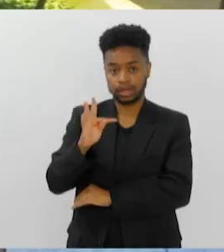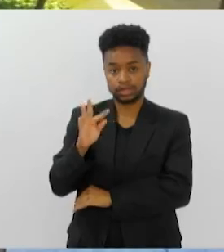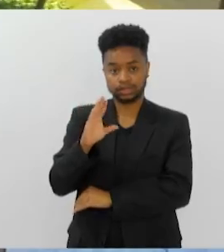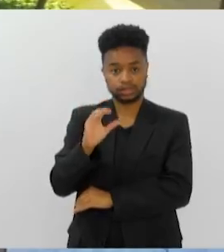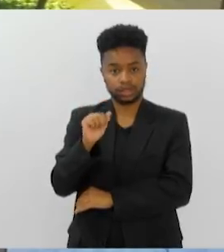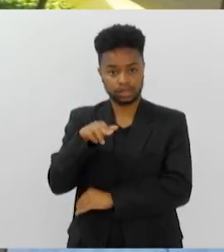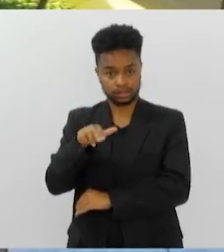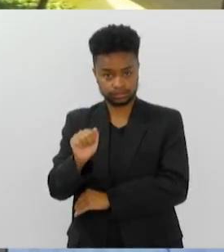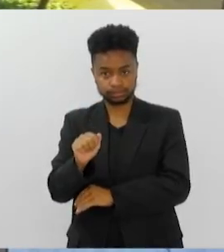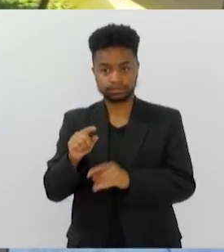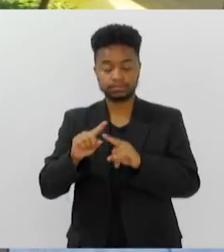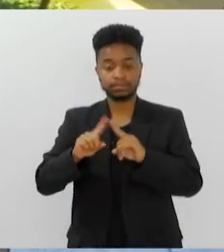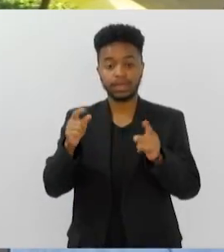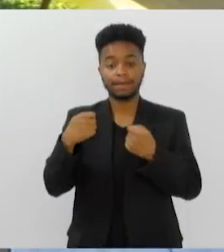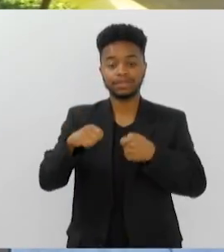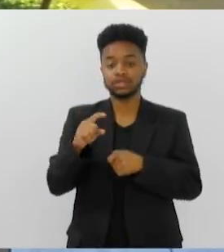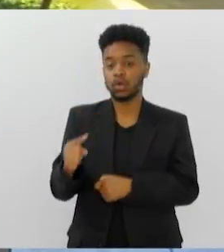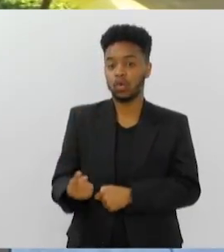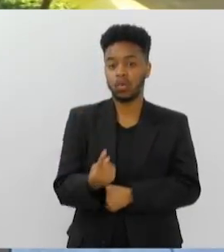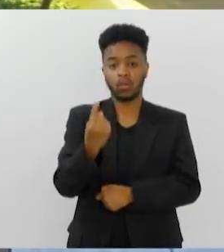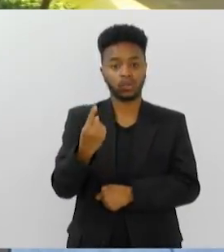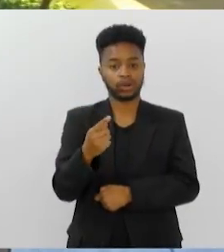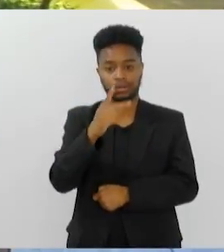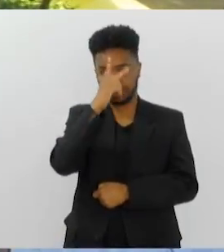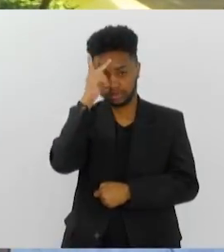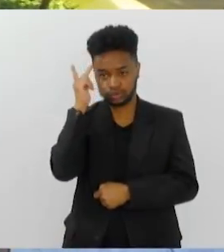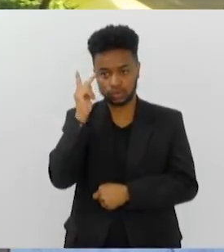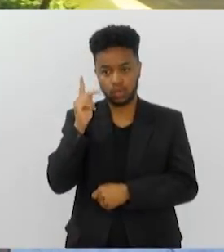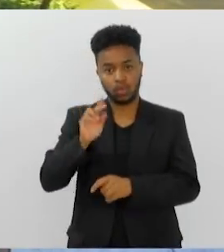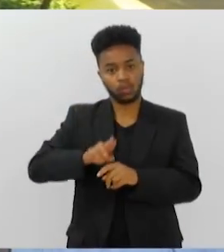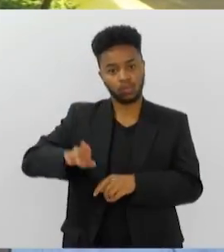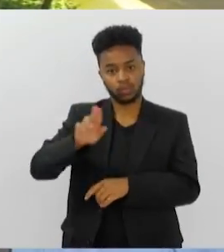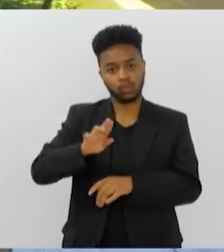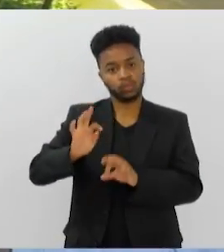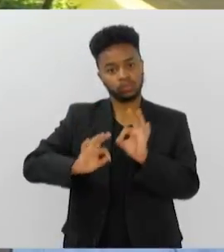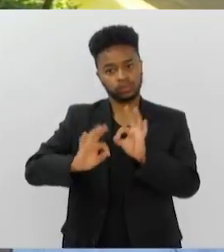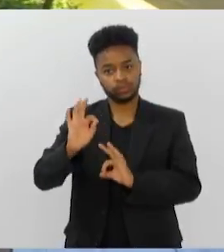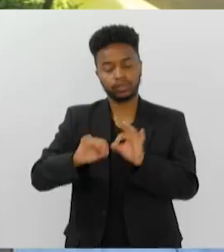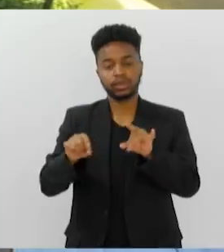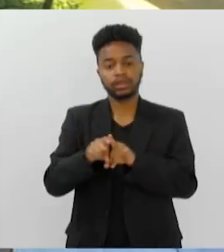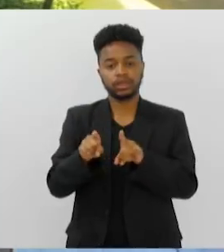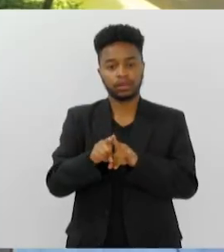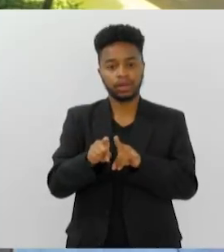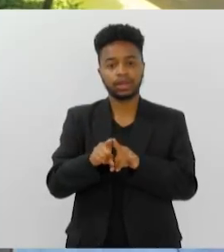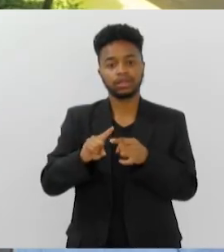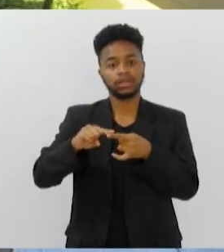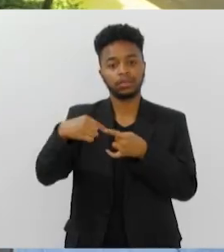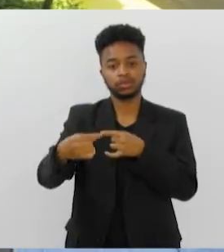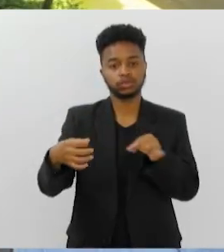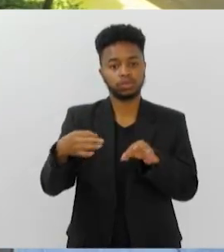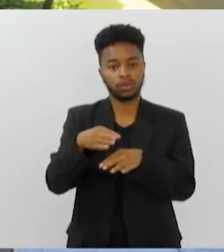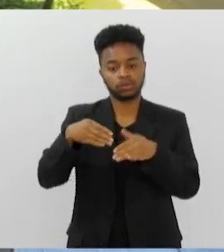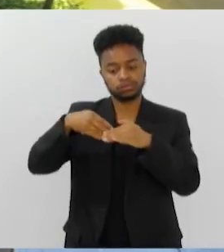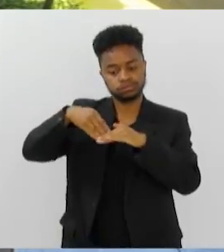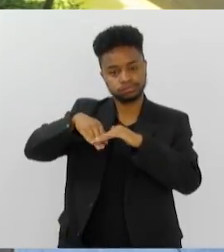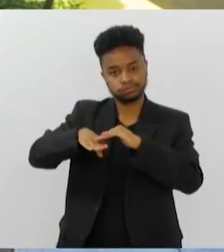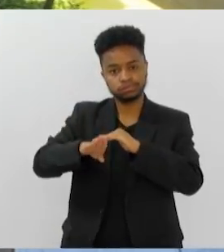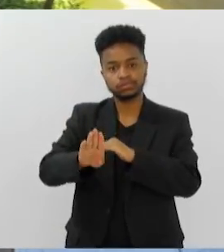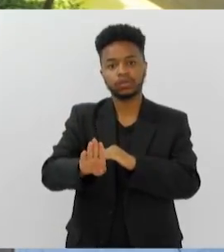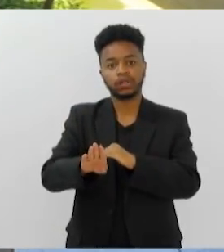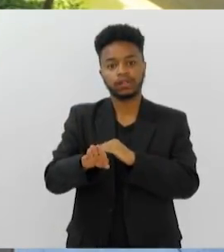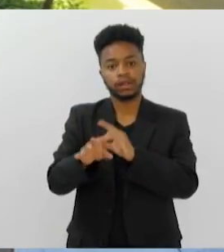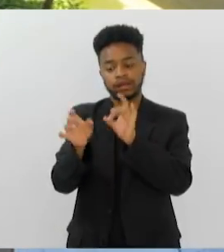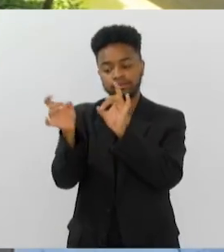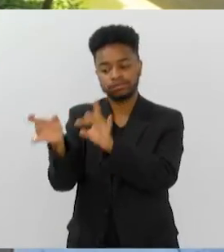que só precisa de uma única pessoa para operá-lo. E o bagaço de cana, após a moagem, ele cai em uma